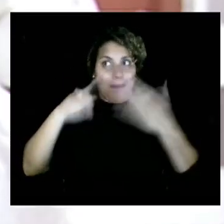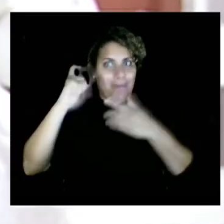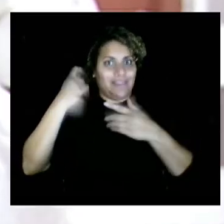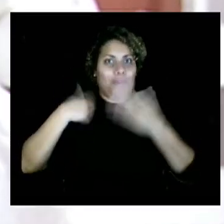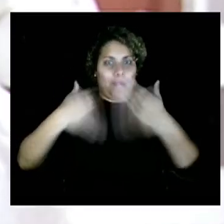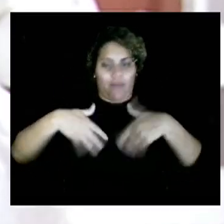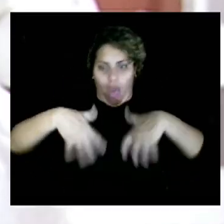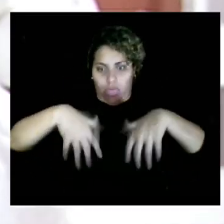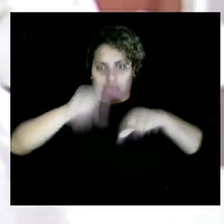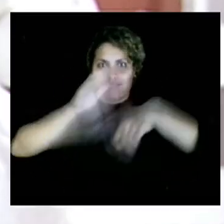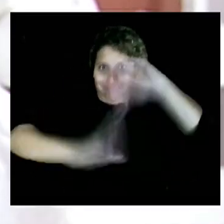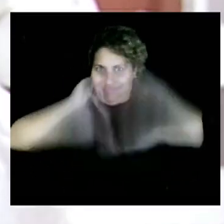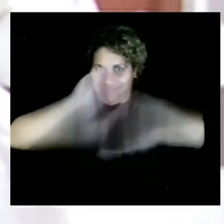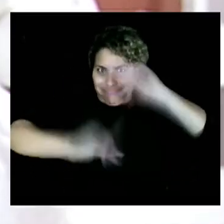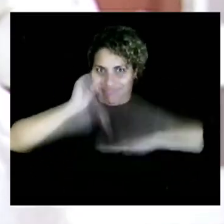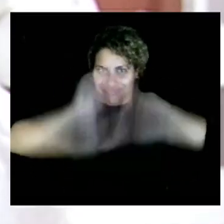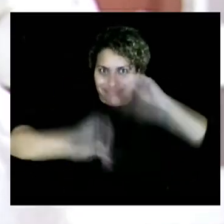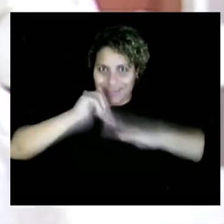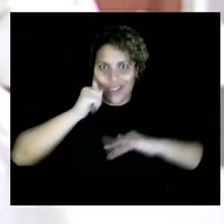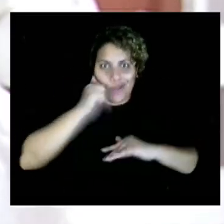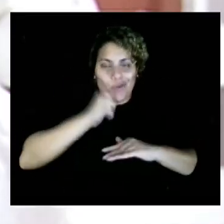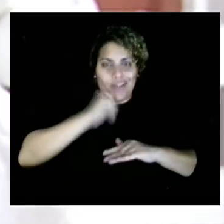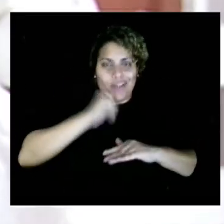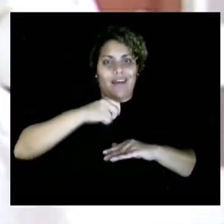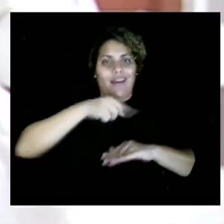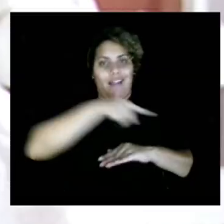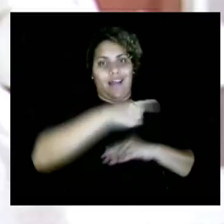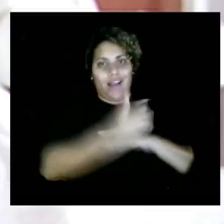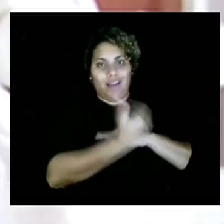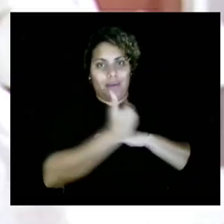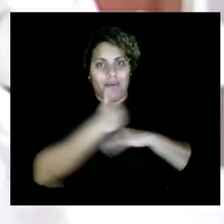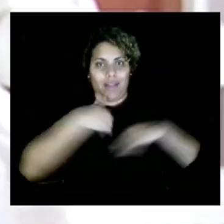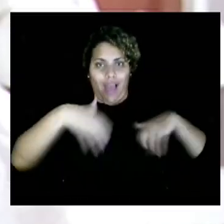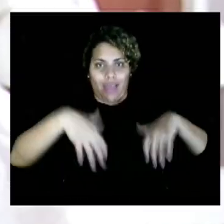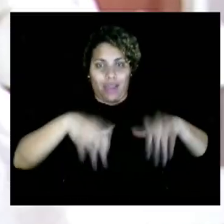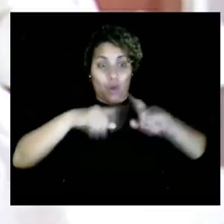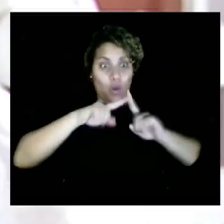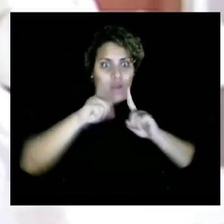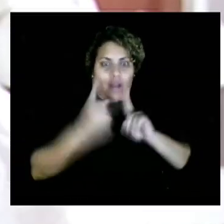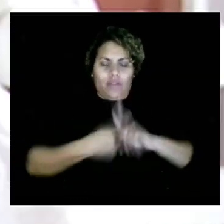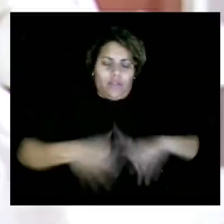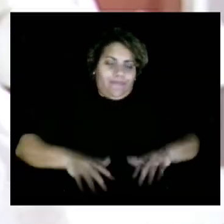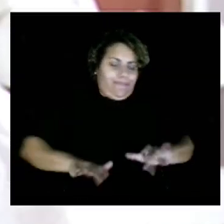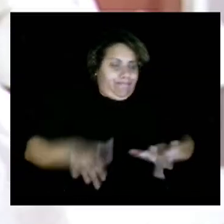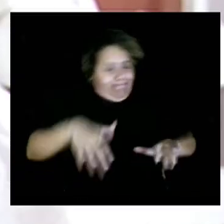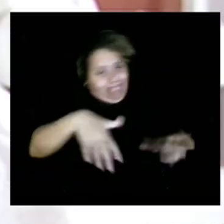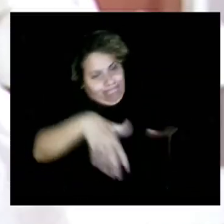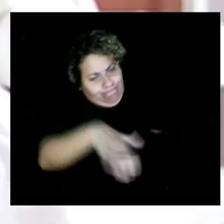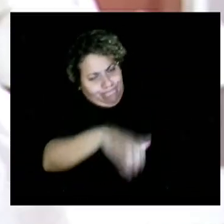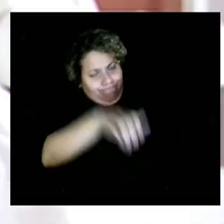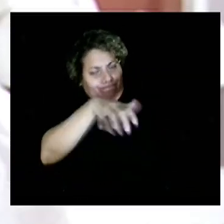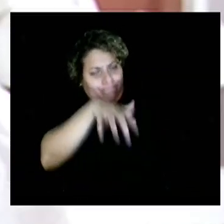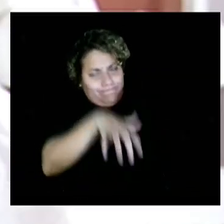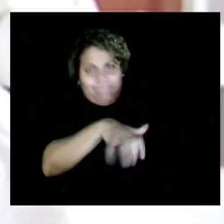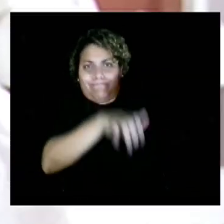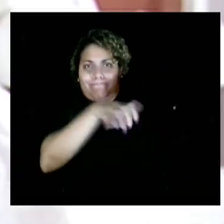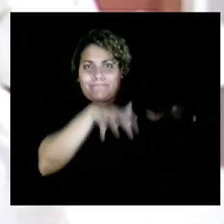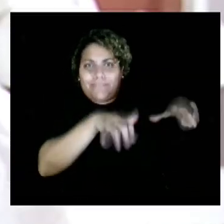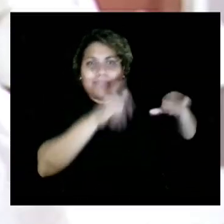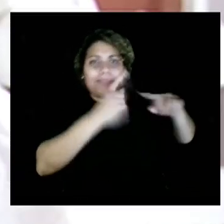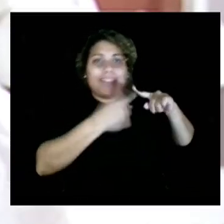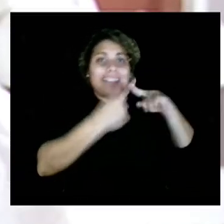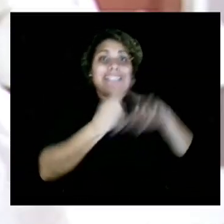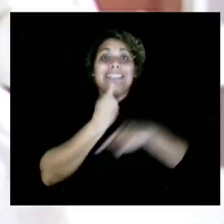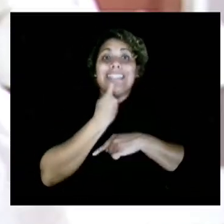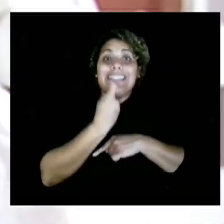minha modelo estava torcendo por mim para eu acabar, porque eu não estava mais conseguindo fazer. Era uma sexta-feira, na segunda-feira eu tive meu